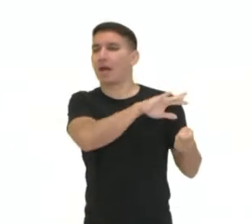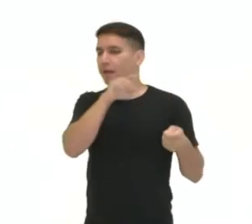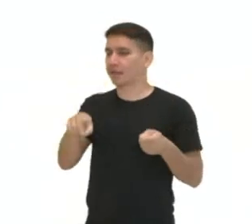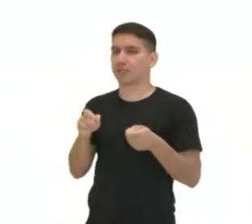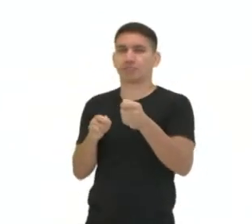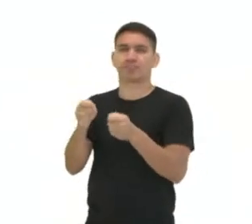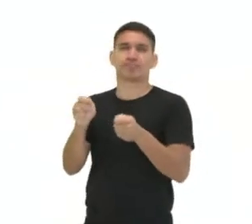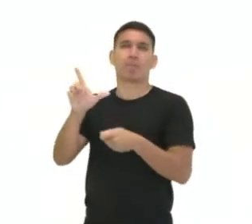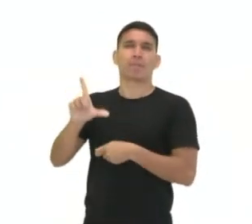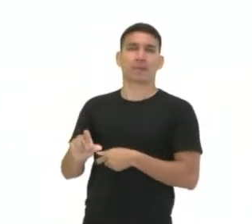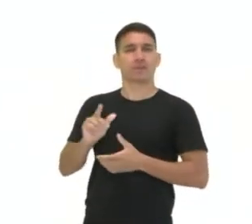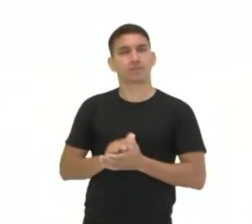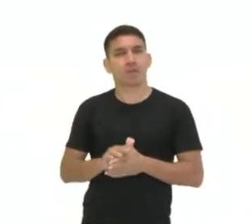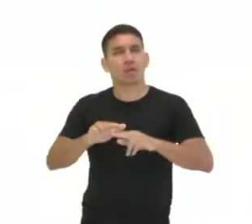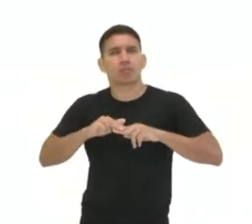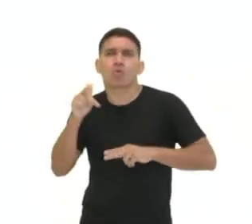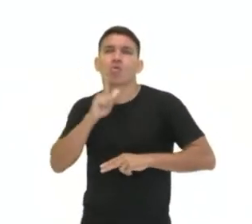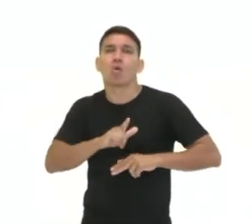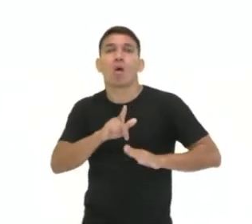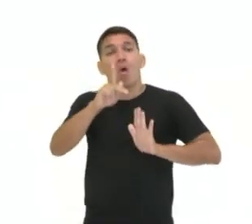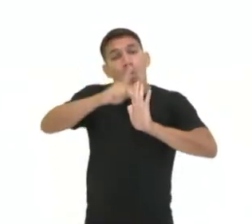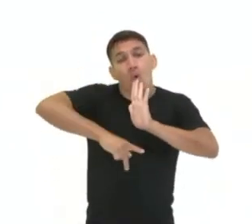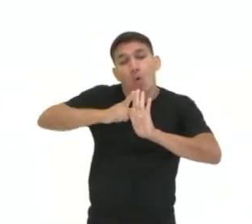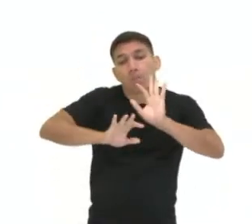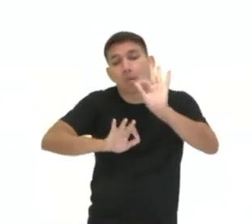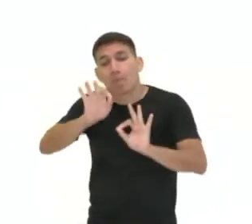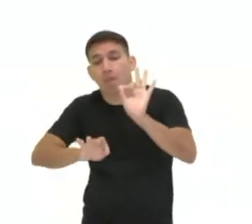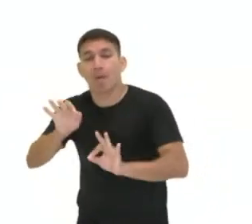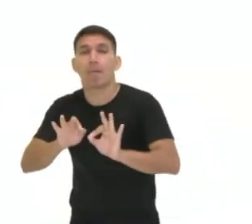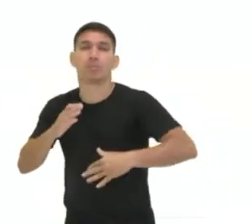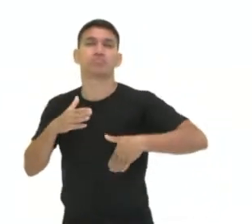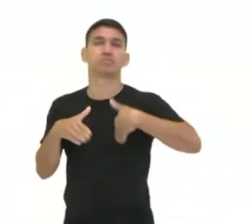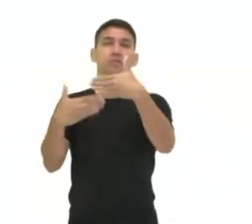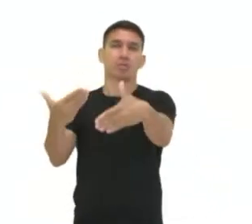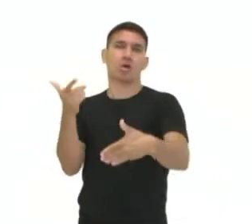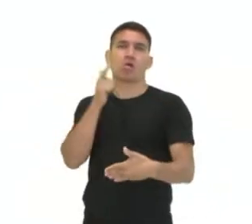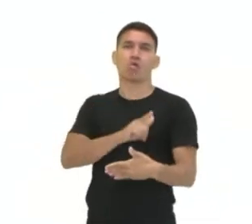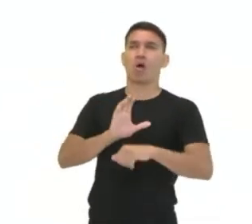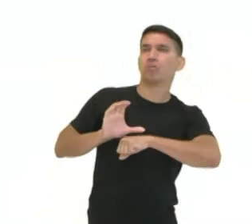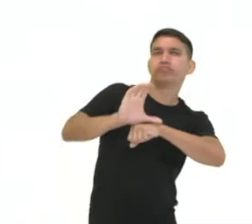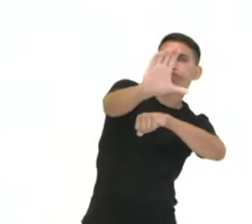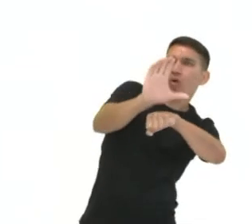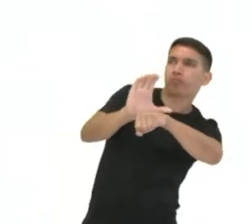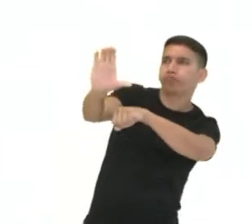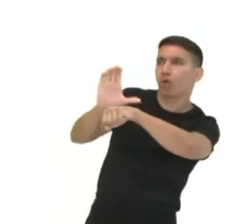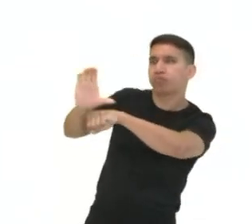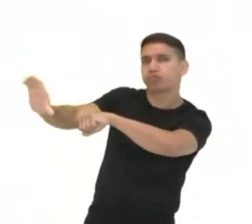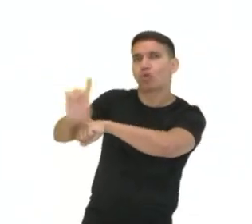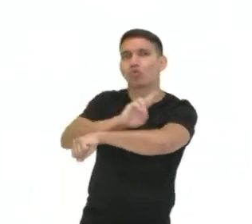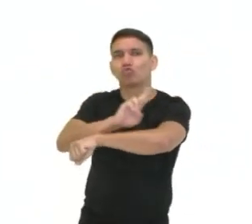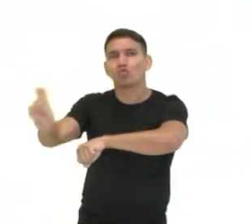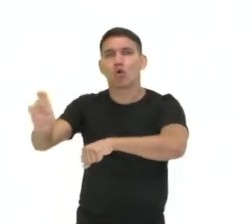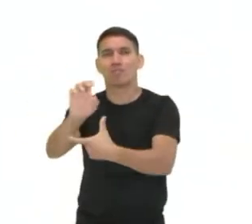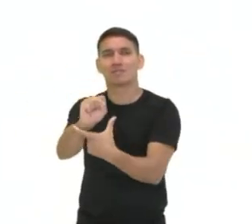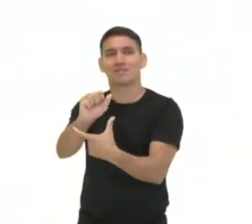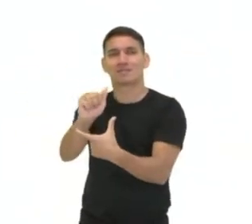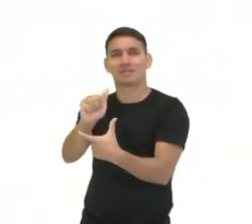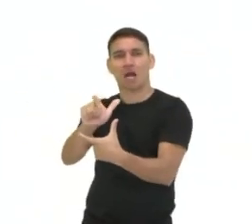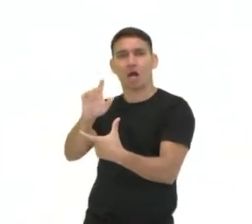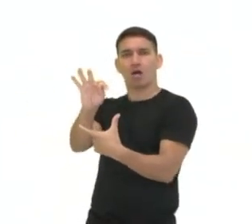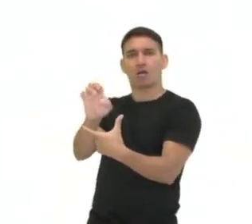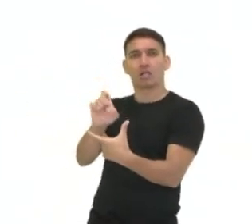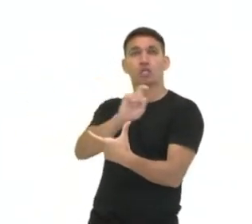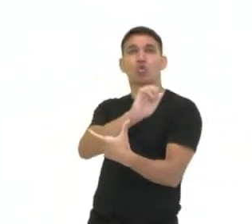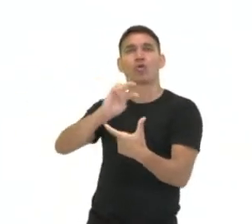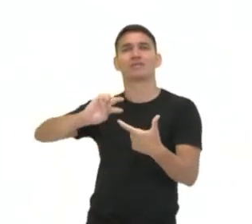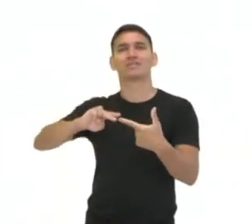plano de desenvolvimento, que ele vai direcionar aí os investimentos. É o chamado Plano SALT. Esse SALT